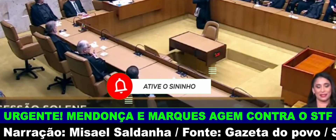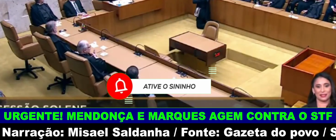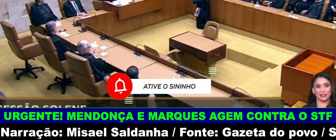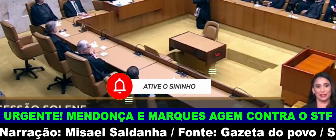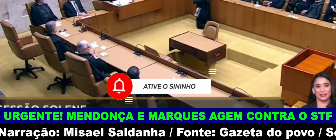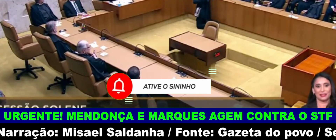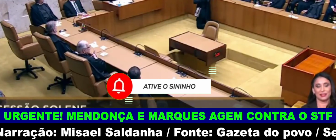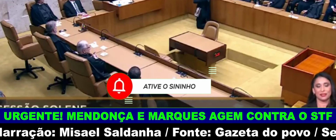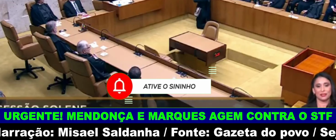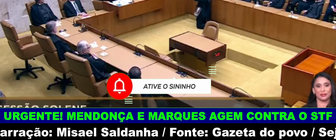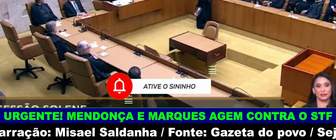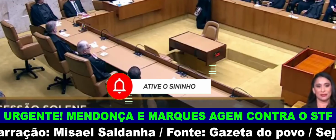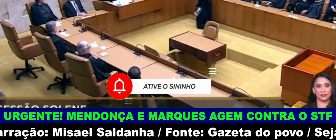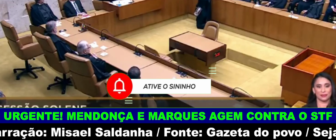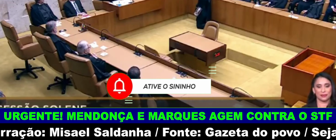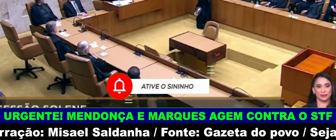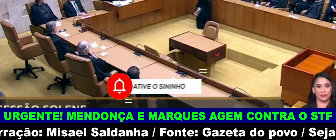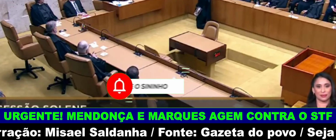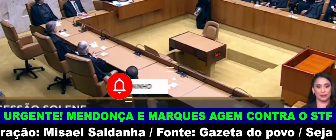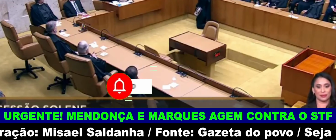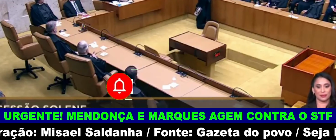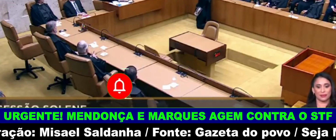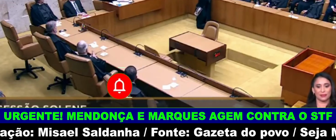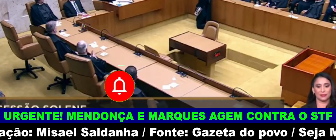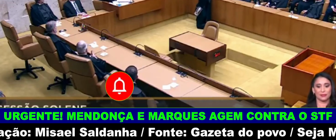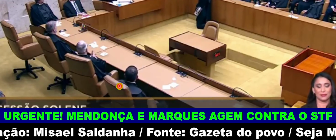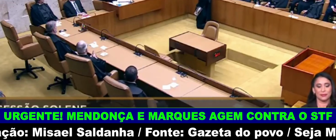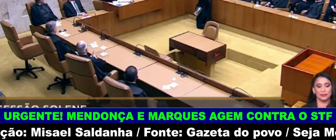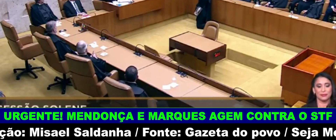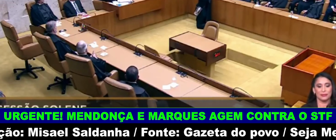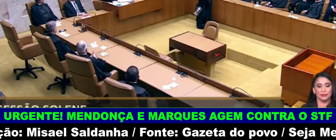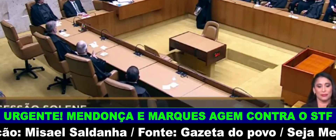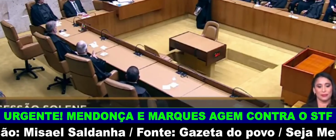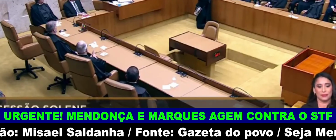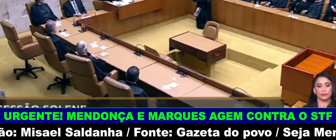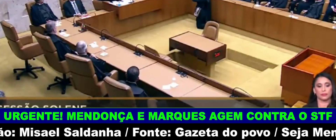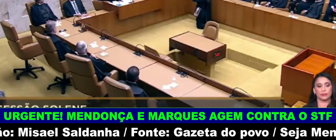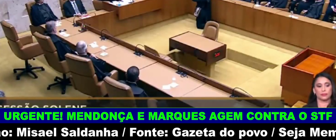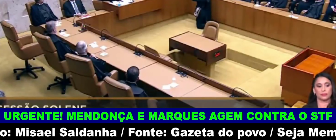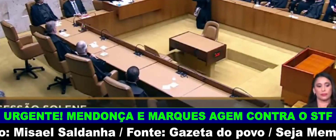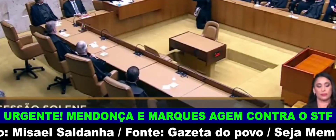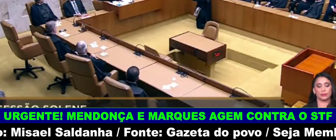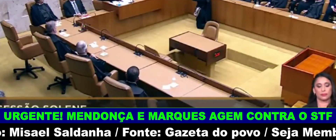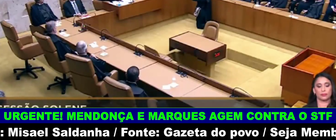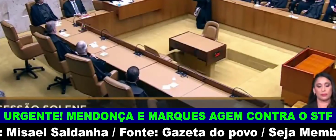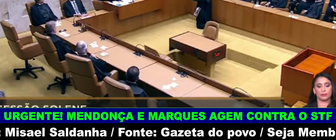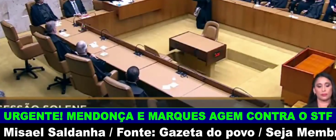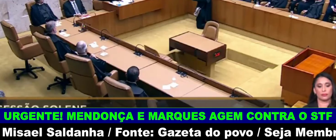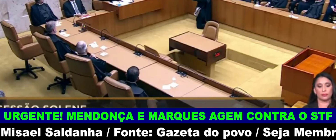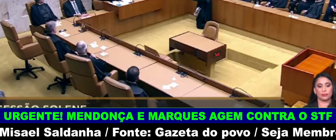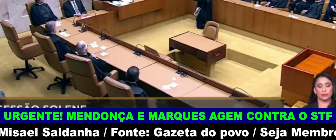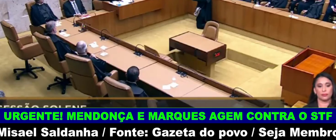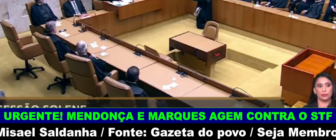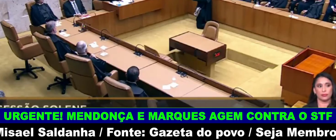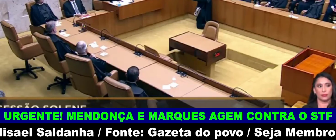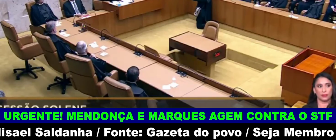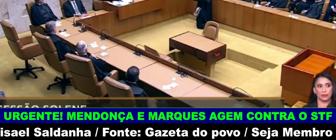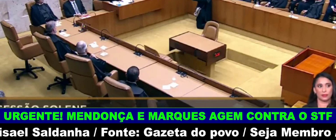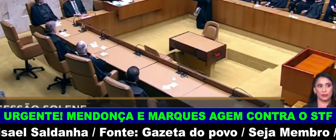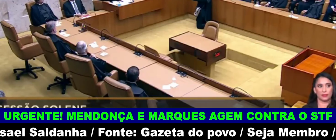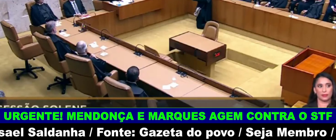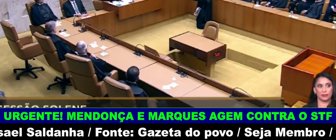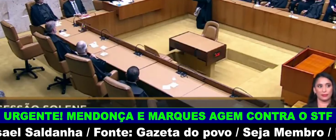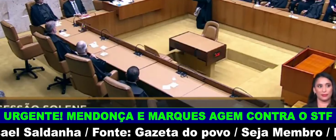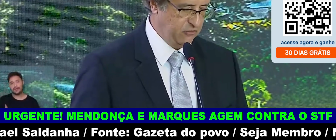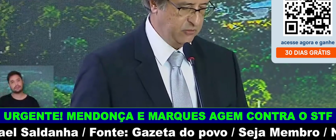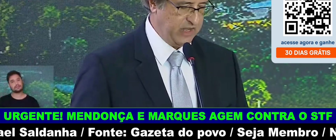de participação na manifestação do dia 8, com a maioria acompanhando o voto do relator, ministro Alexandre de Moraes, que condenou o idoso a 14 anos de prisão e